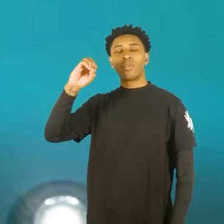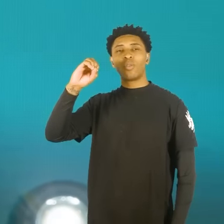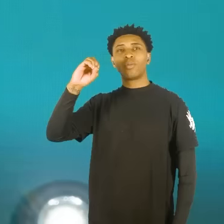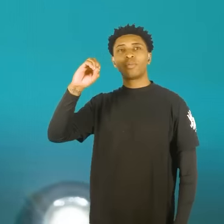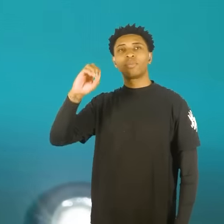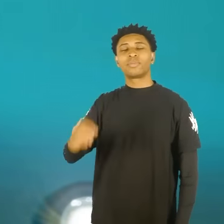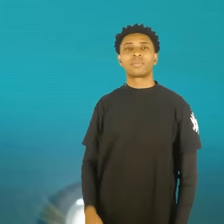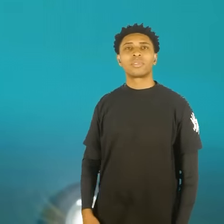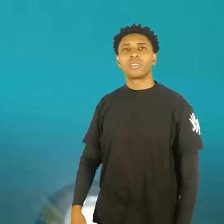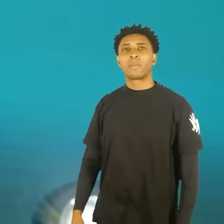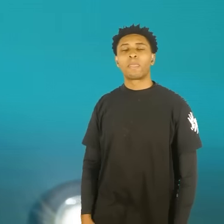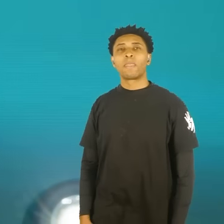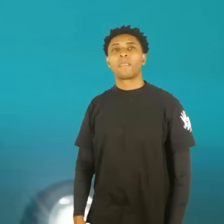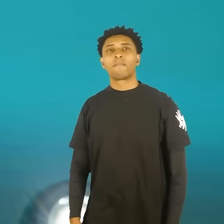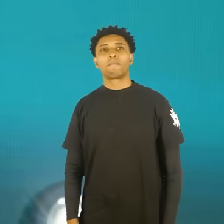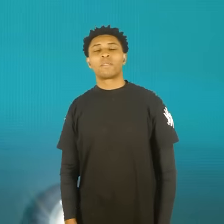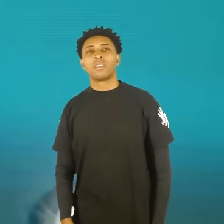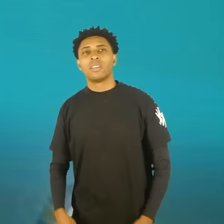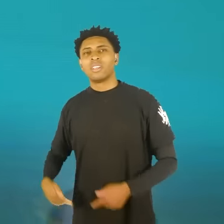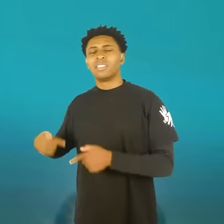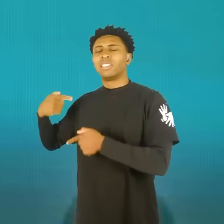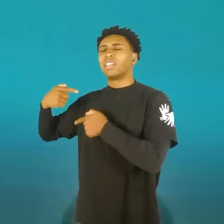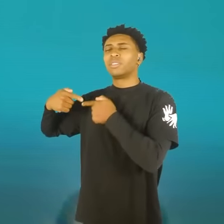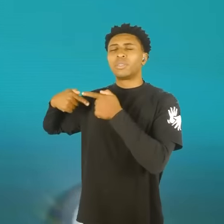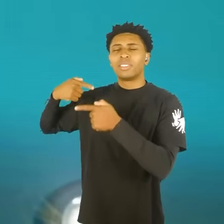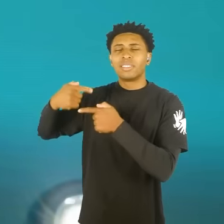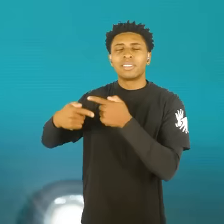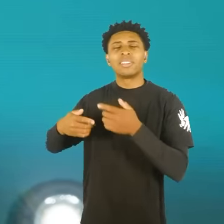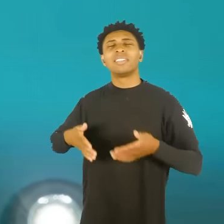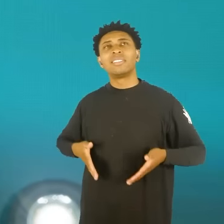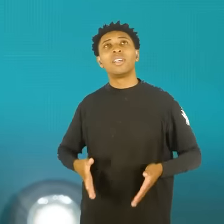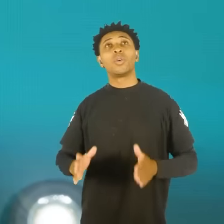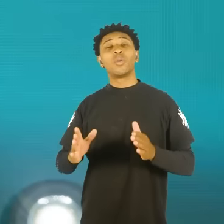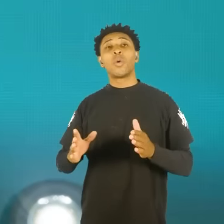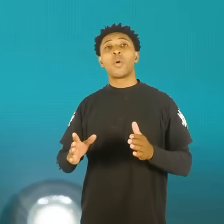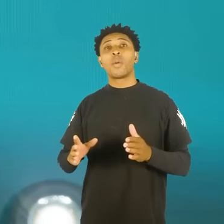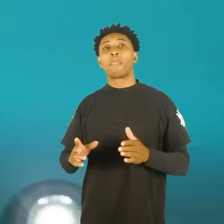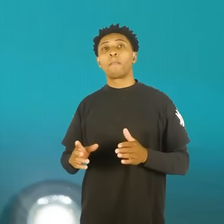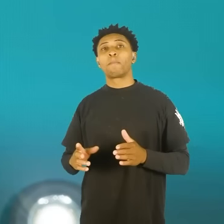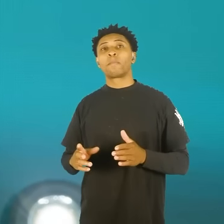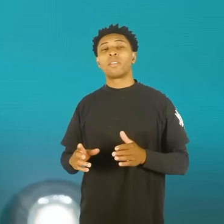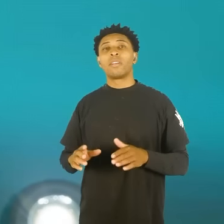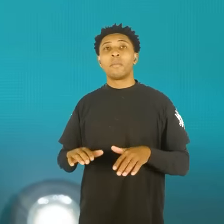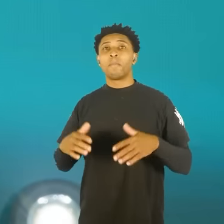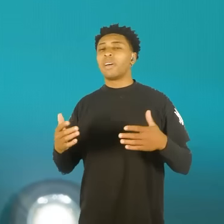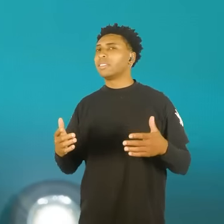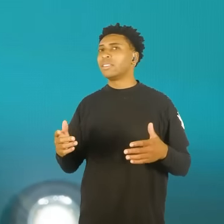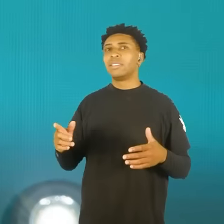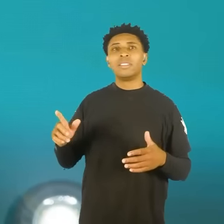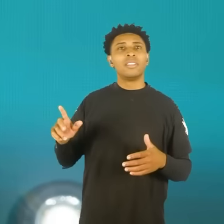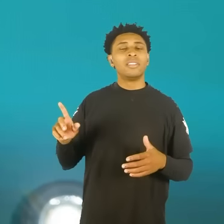Gerações nasceram, mas não eram descendentes de Abel. Nós amamos os judeus, mas eles não são descendentes de